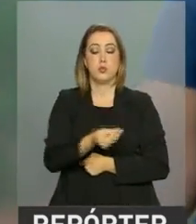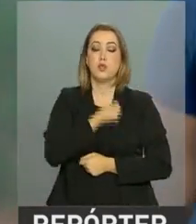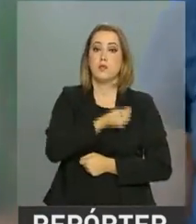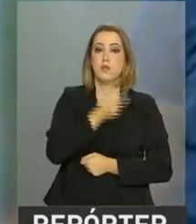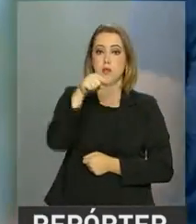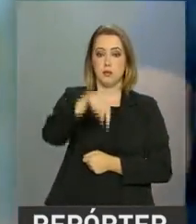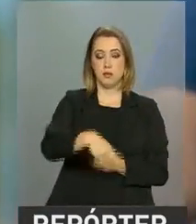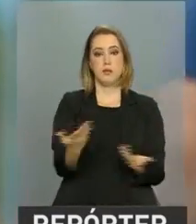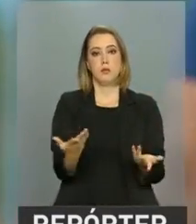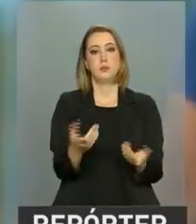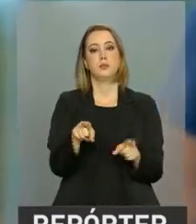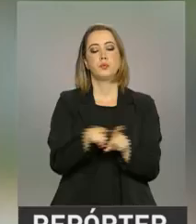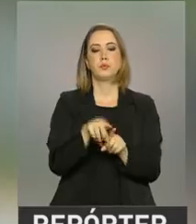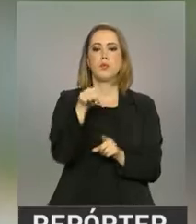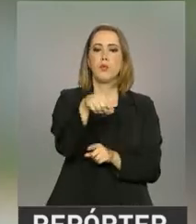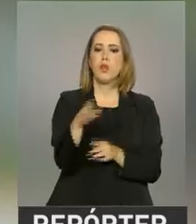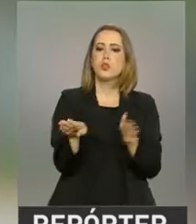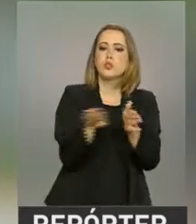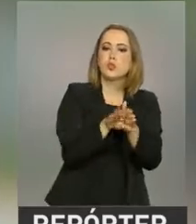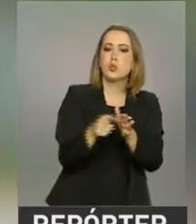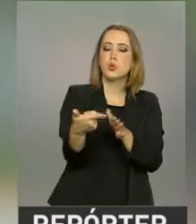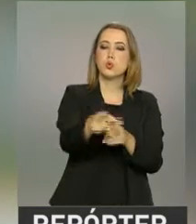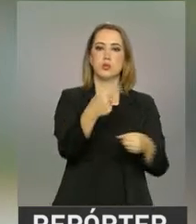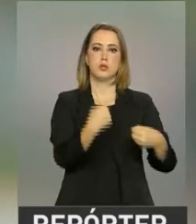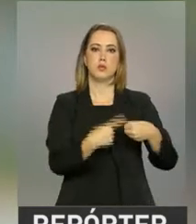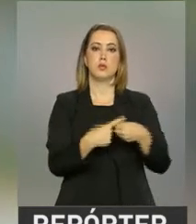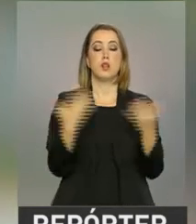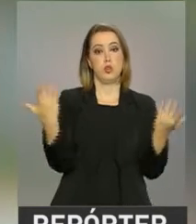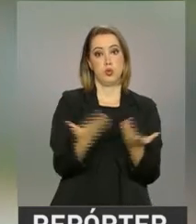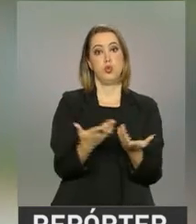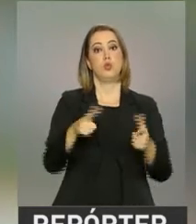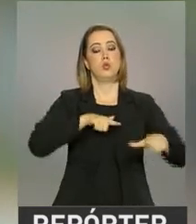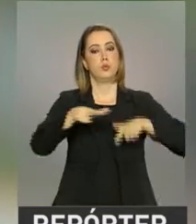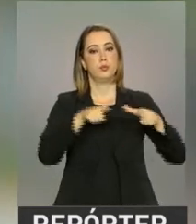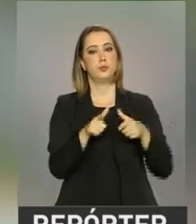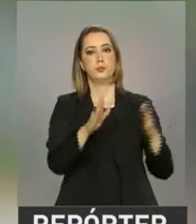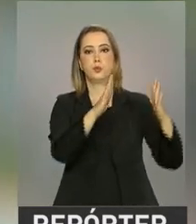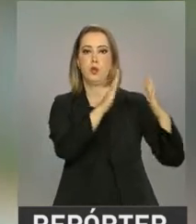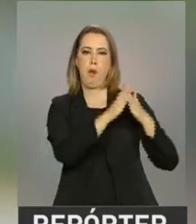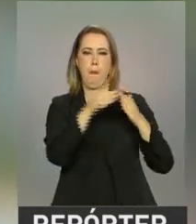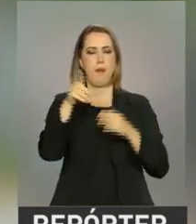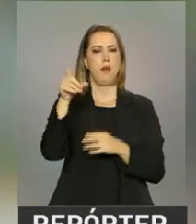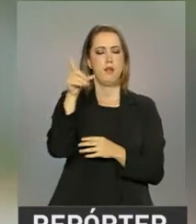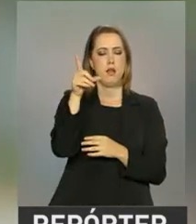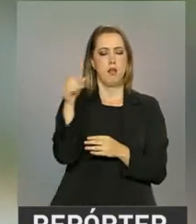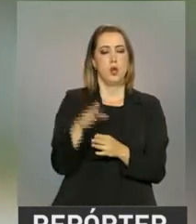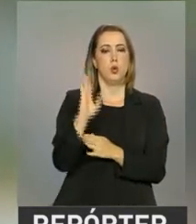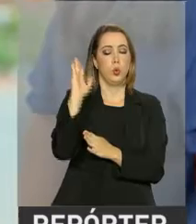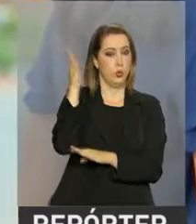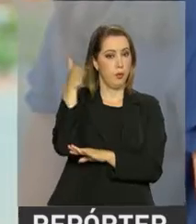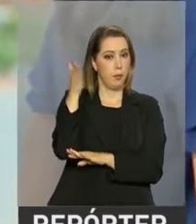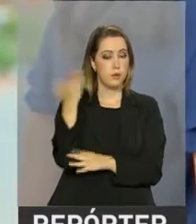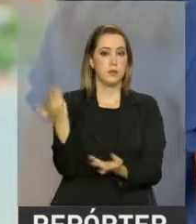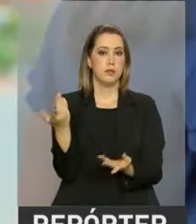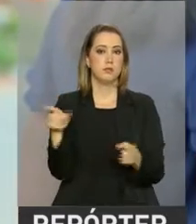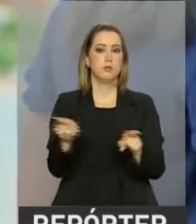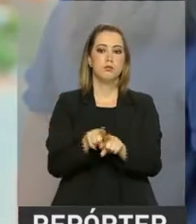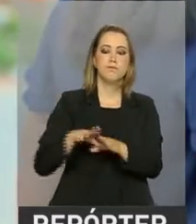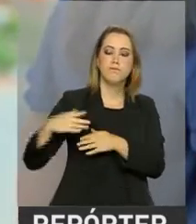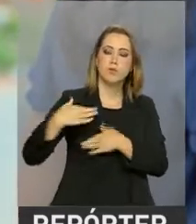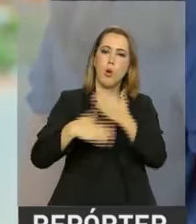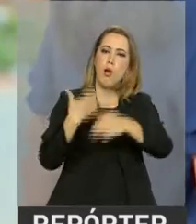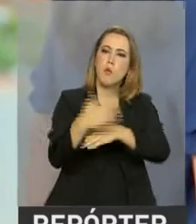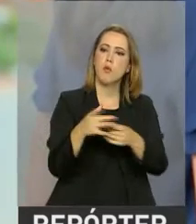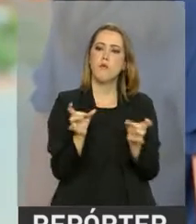mais de 300 quilômetros de Canaã, e hoje trabalha em uma pousada. Os investimentos da indústria mineradora movimentaram a economia da